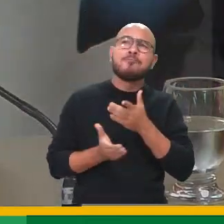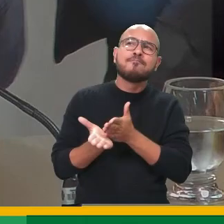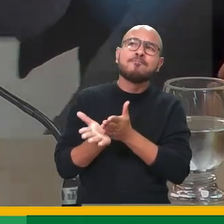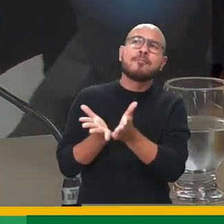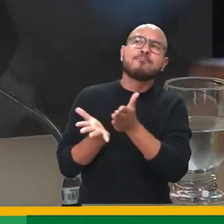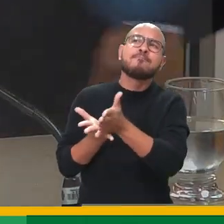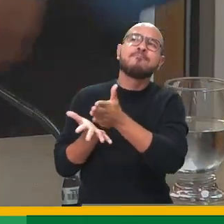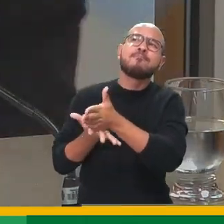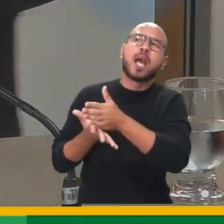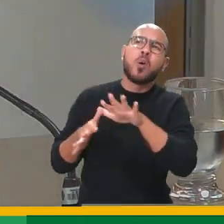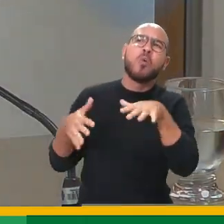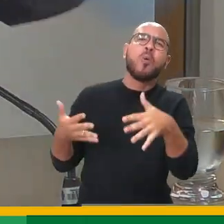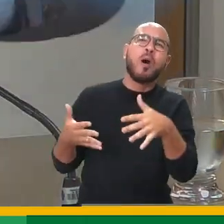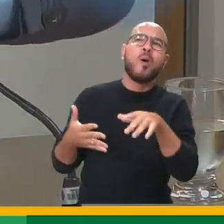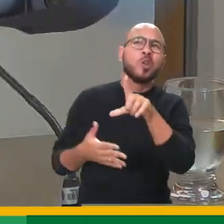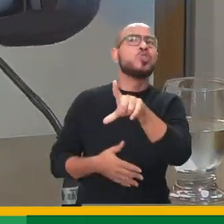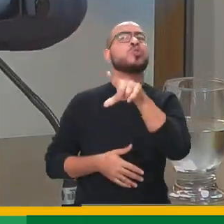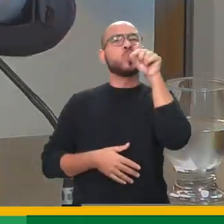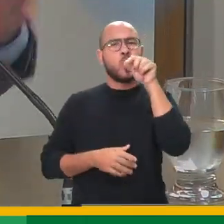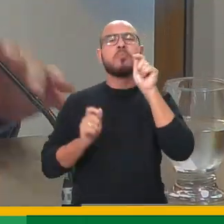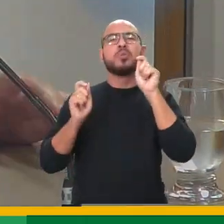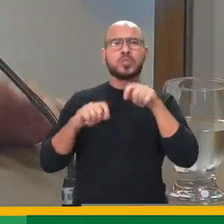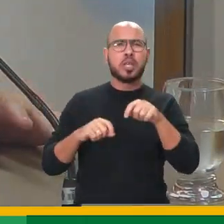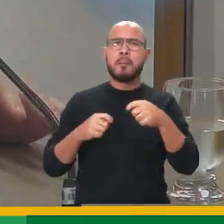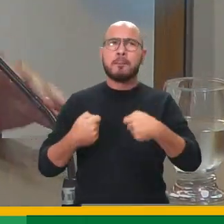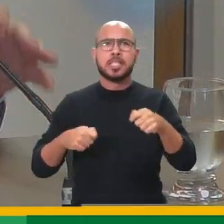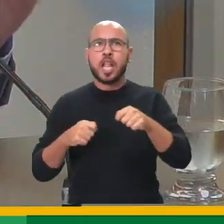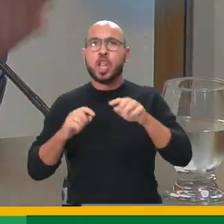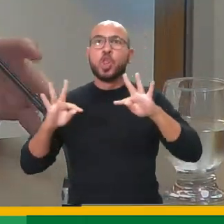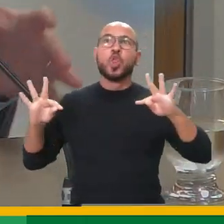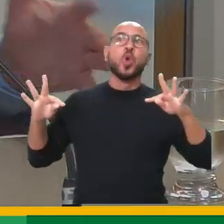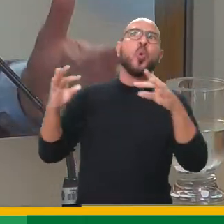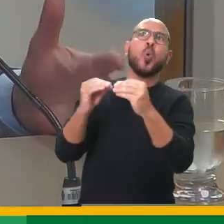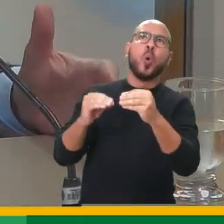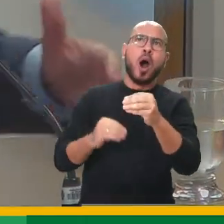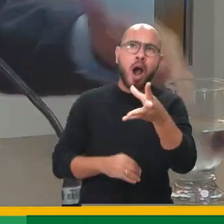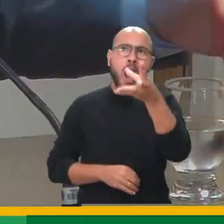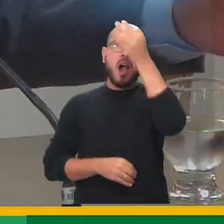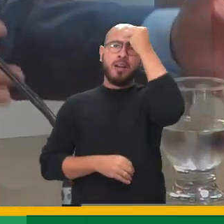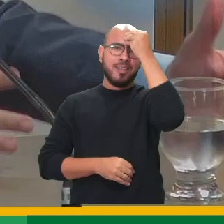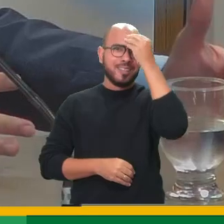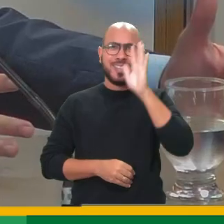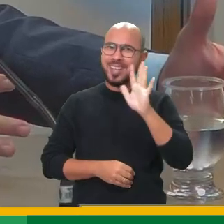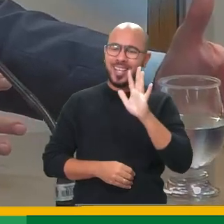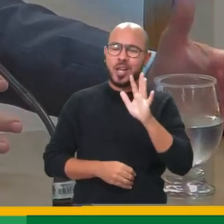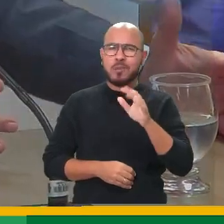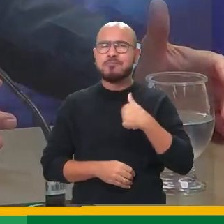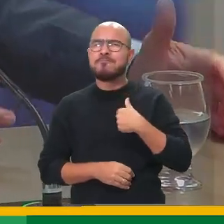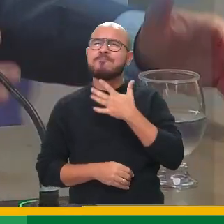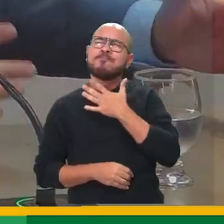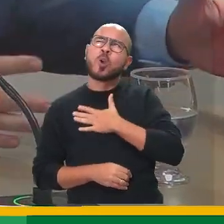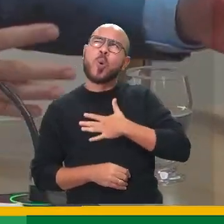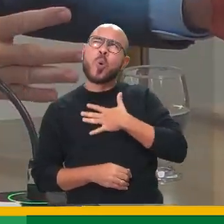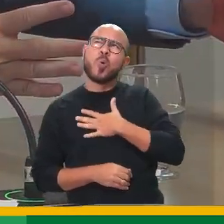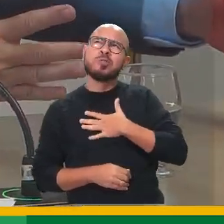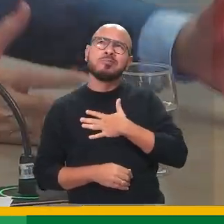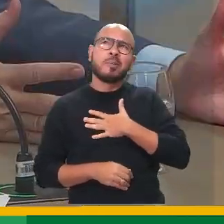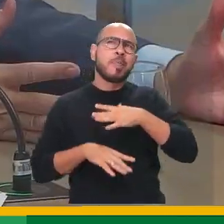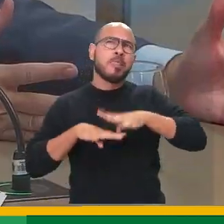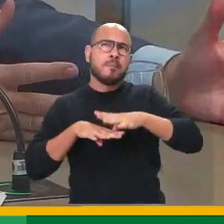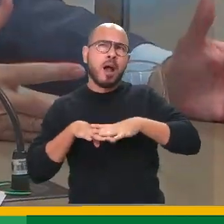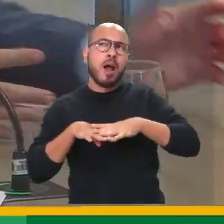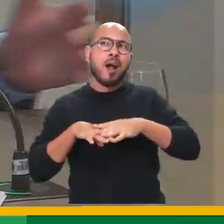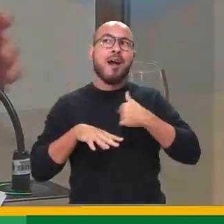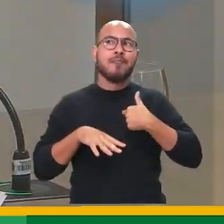tipo não precisa abranger tudo saber tudo você tem Facil com matemática vai buscar e física você vai buscar curso